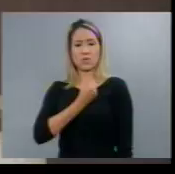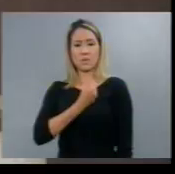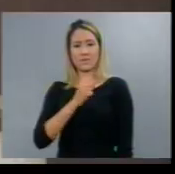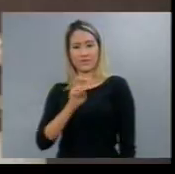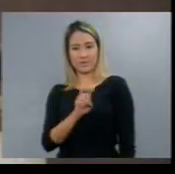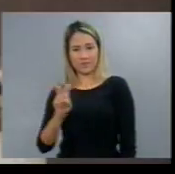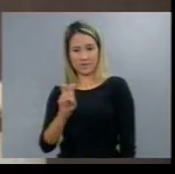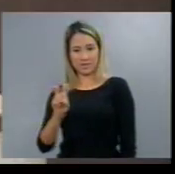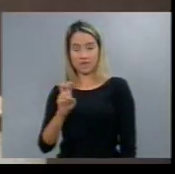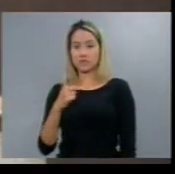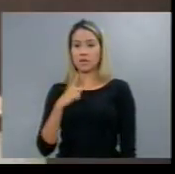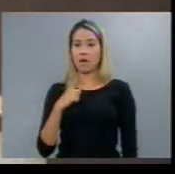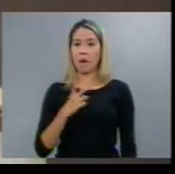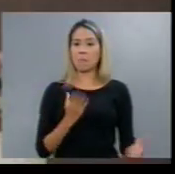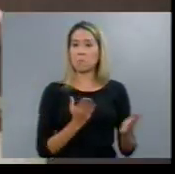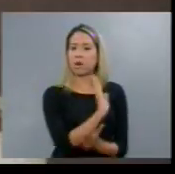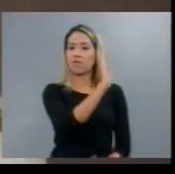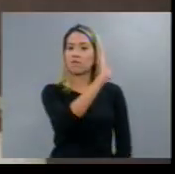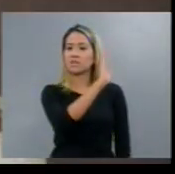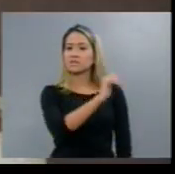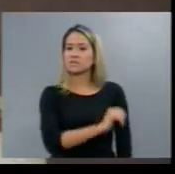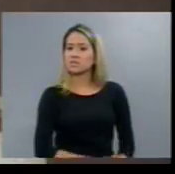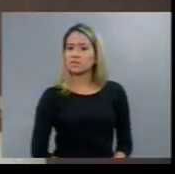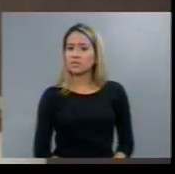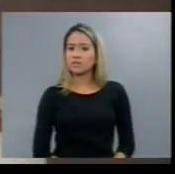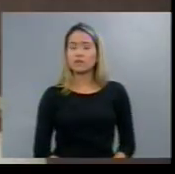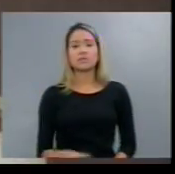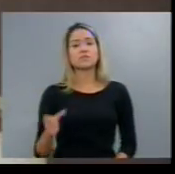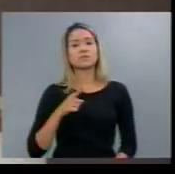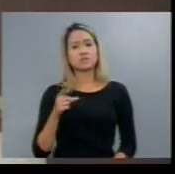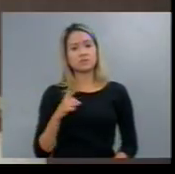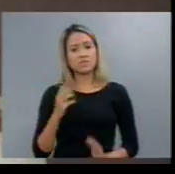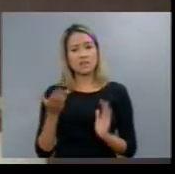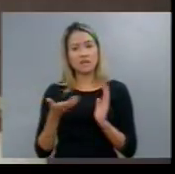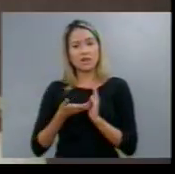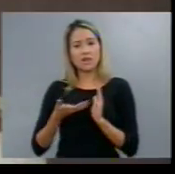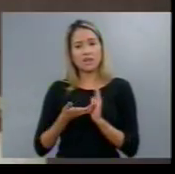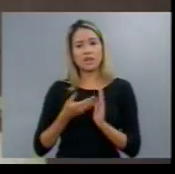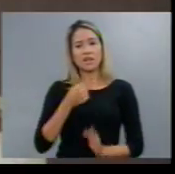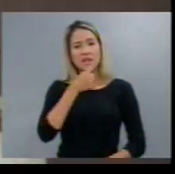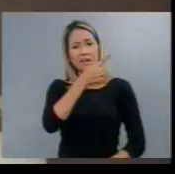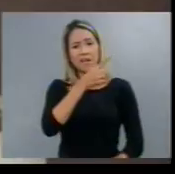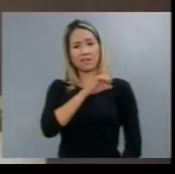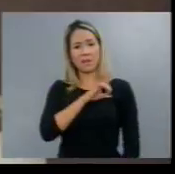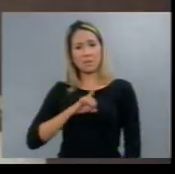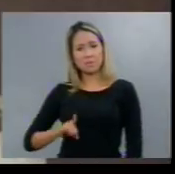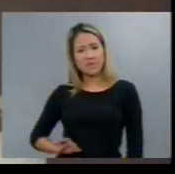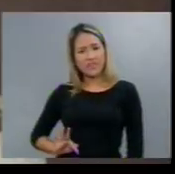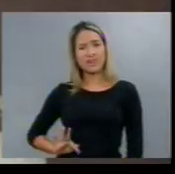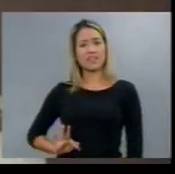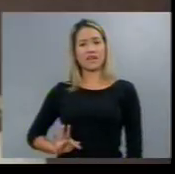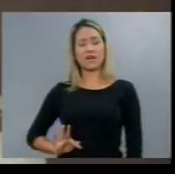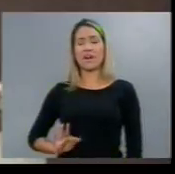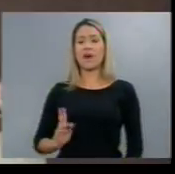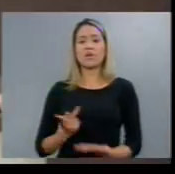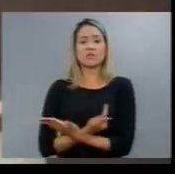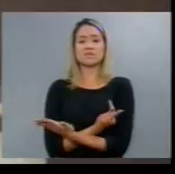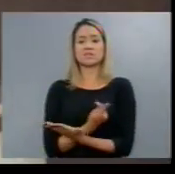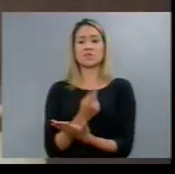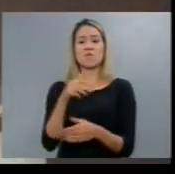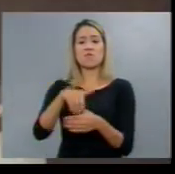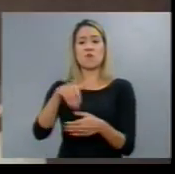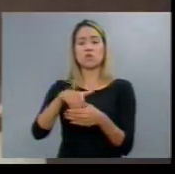aprovada com folga por um dos congressos mais ilegítimos e venais